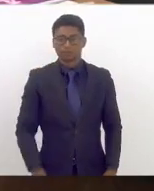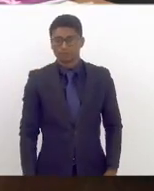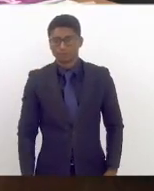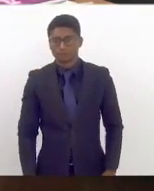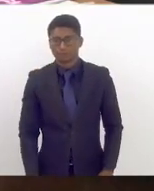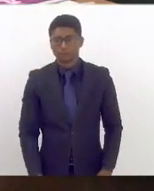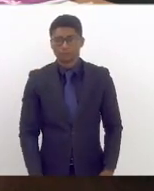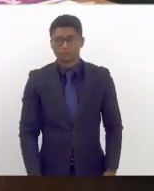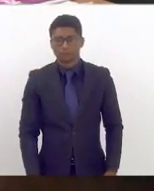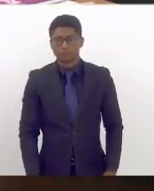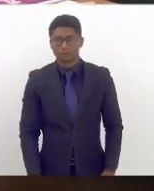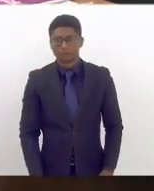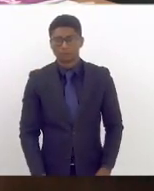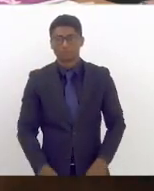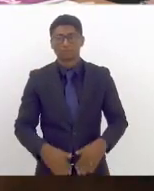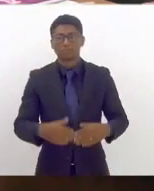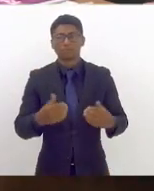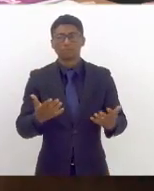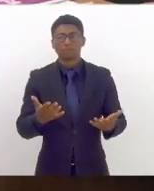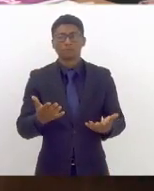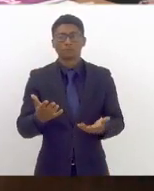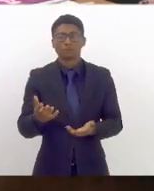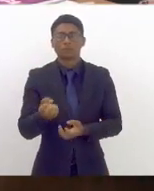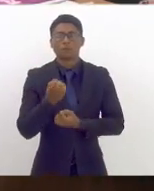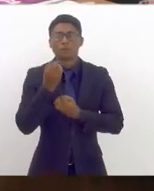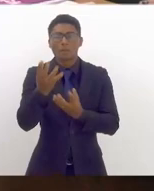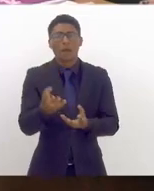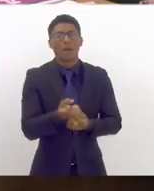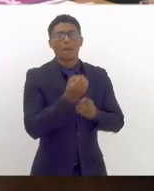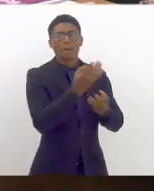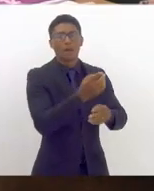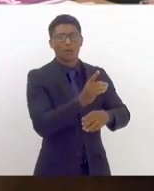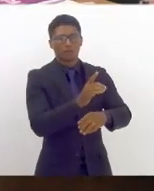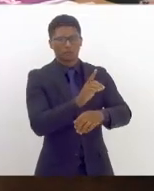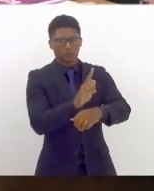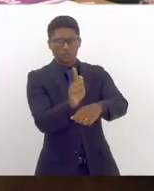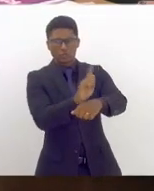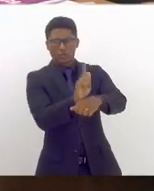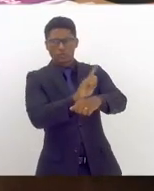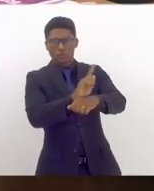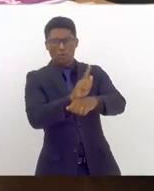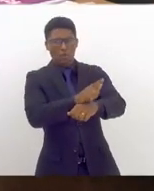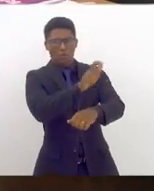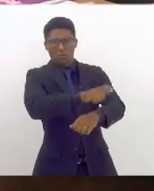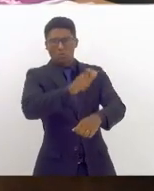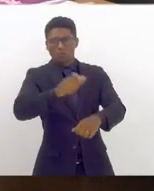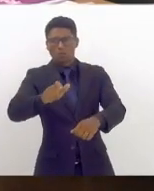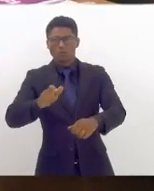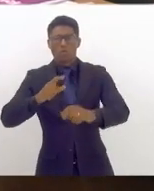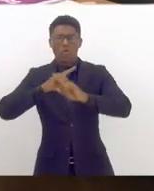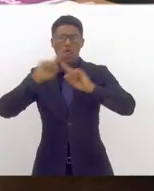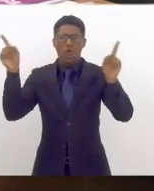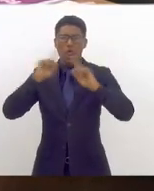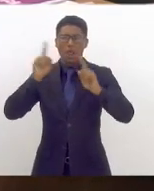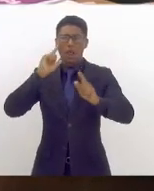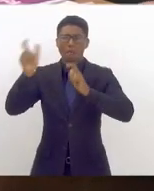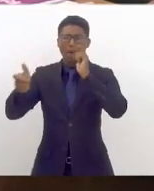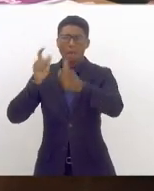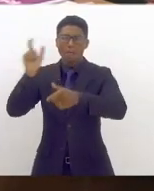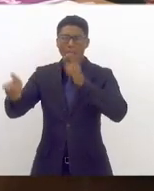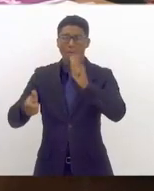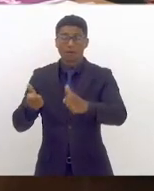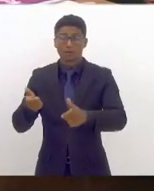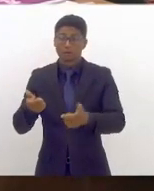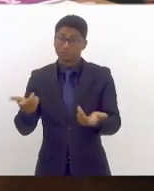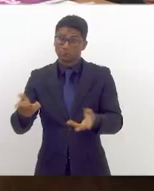manifestação dolosa de gestor é imprescritível conforme determina a Constituição